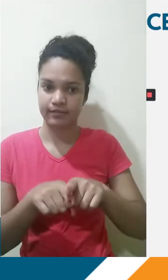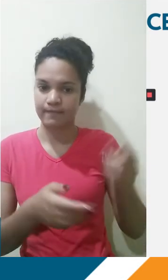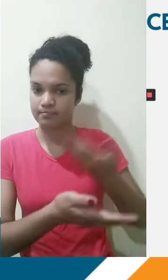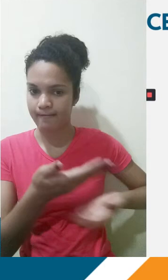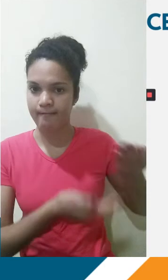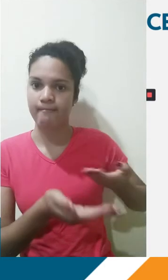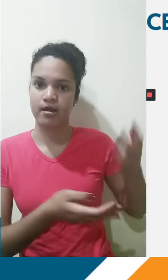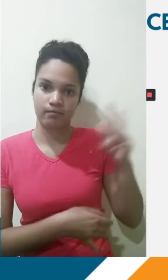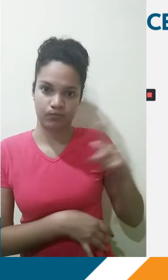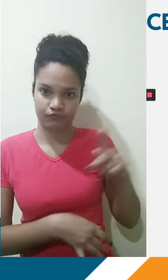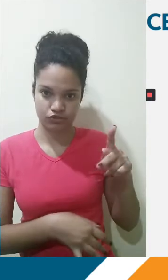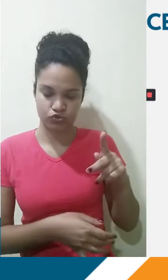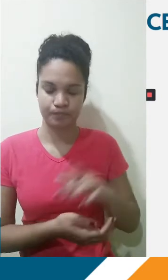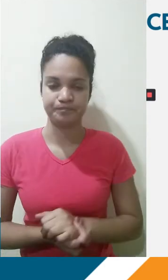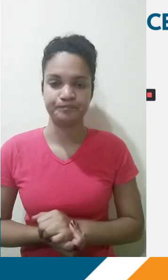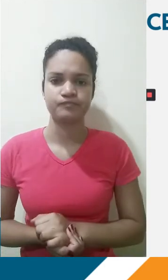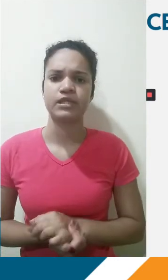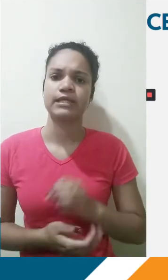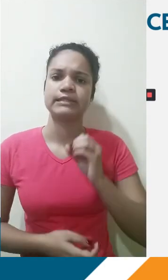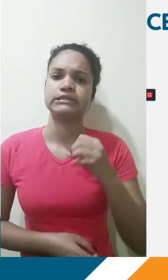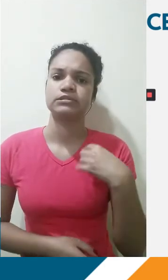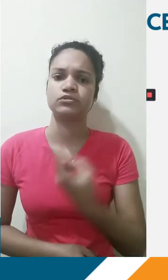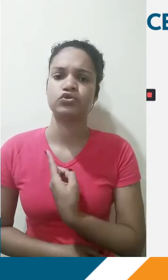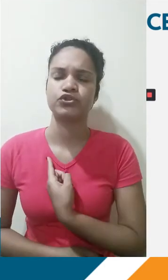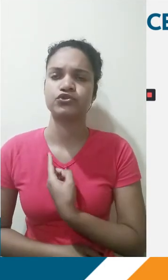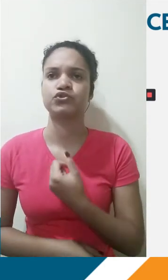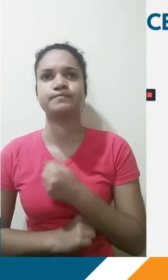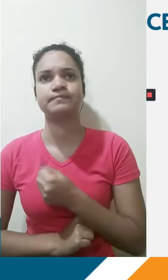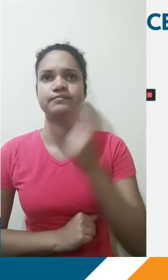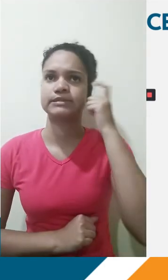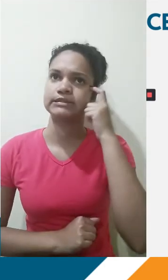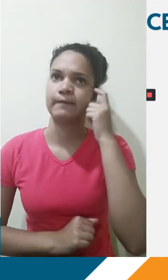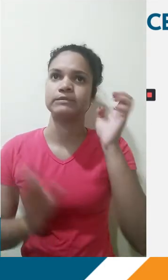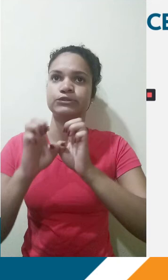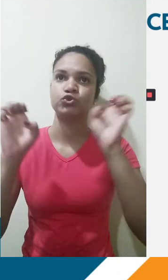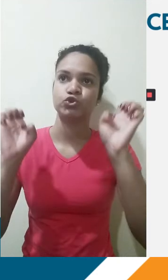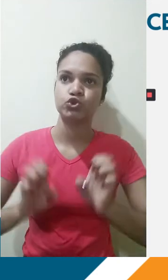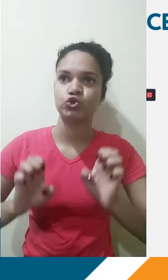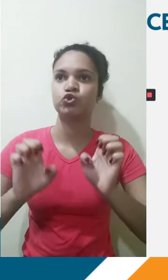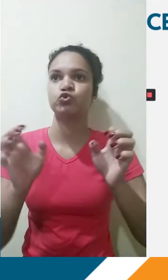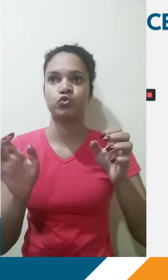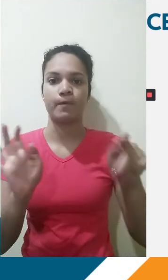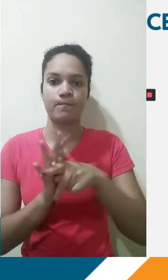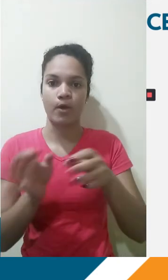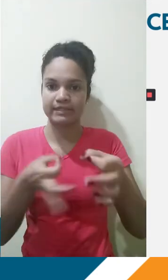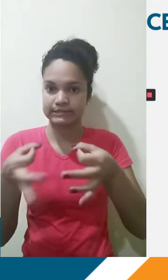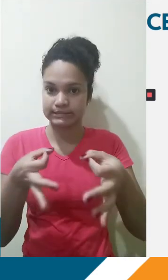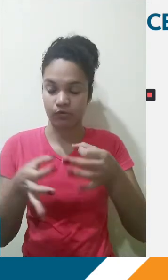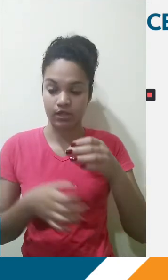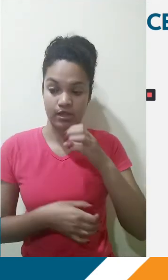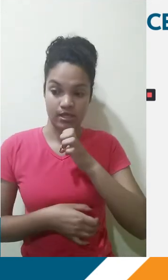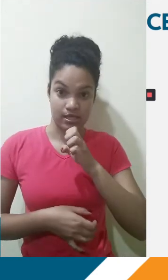mediadores. Quando nós discutimos a estrutura de uma célula eucariótica, a